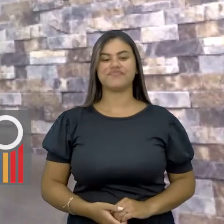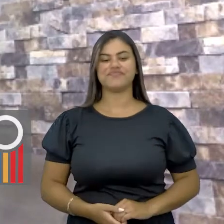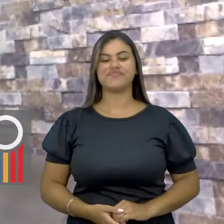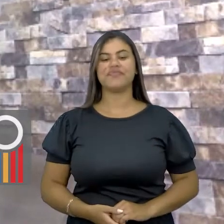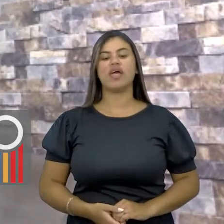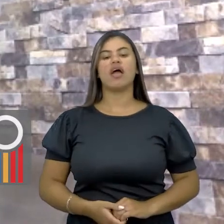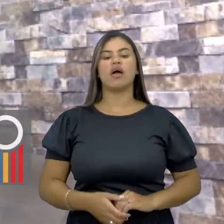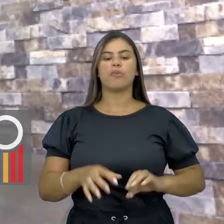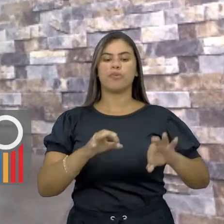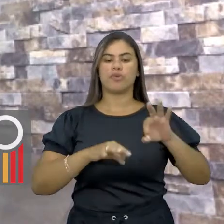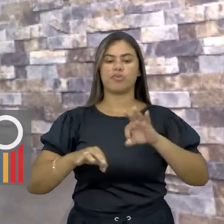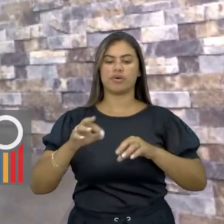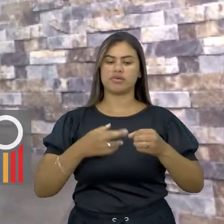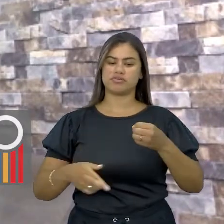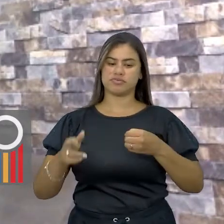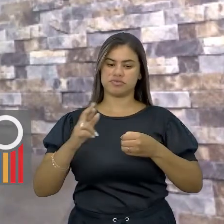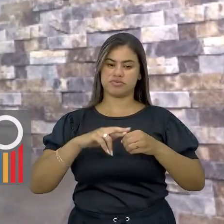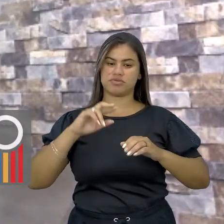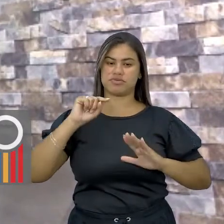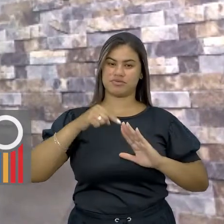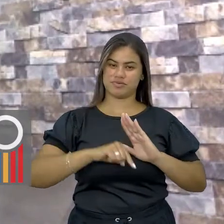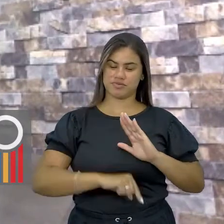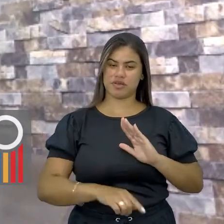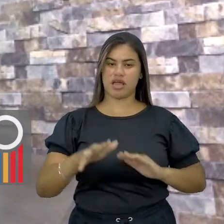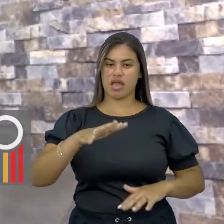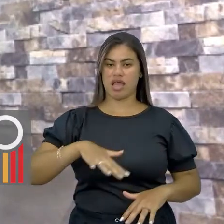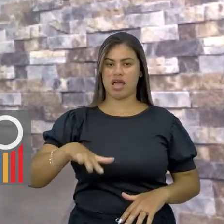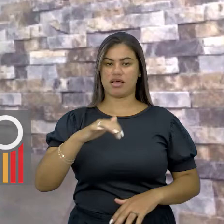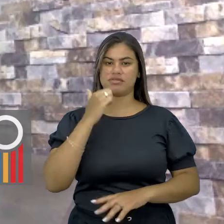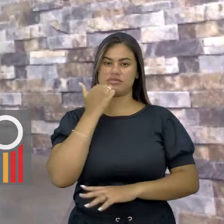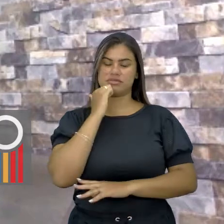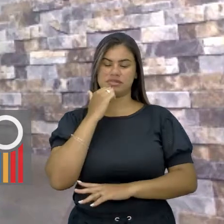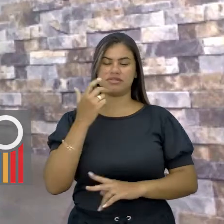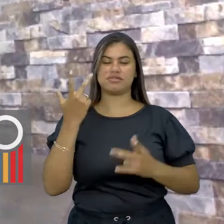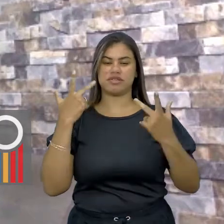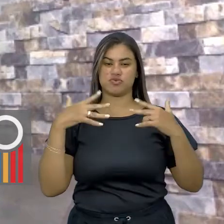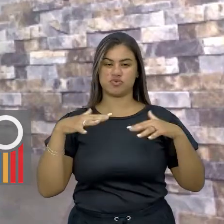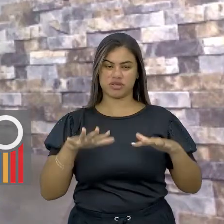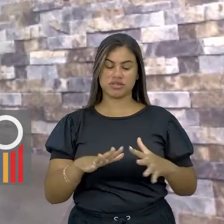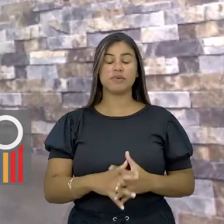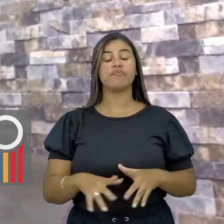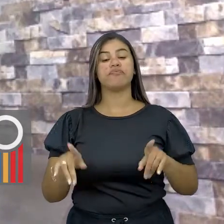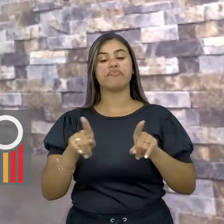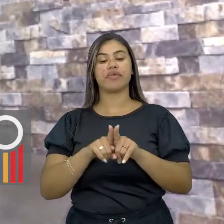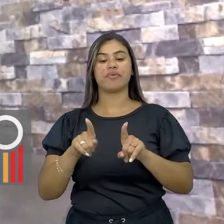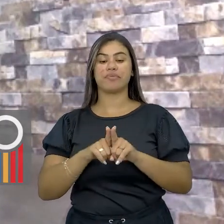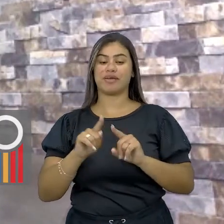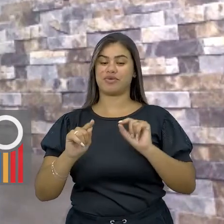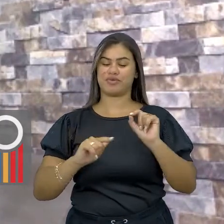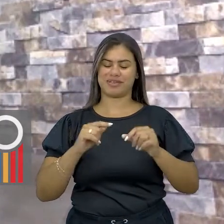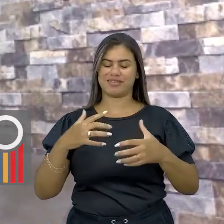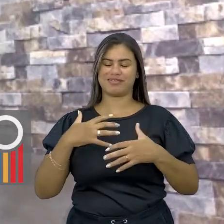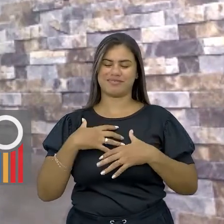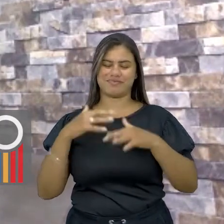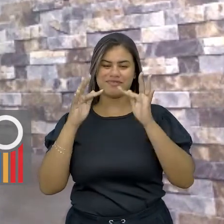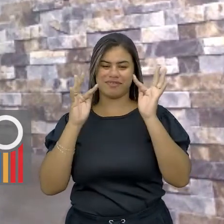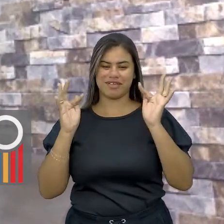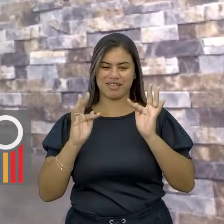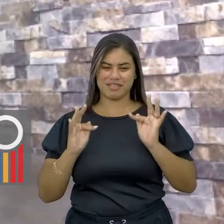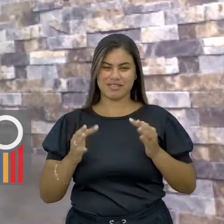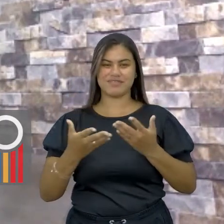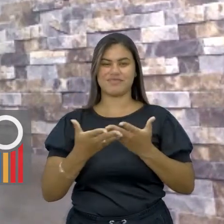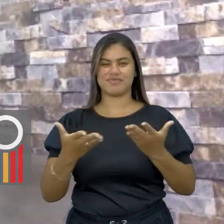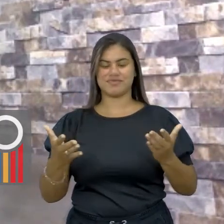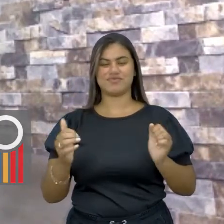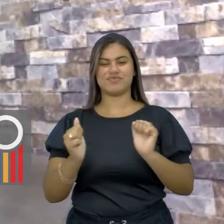de recuperação e aprofundamento da área de ciências da natureza. Também confesso, né, que estou muito feliz por poder estar aqui